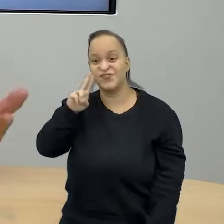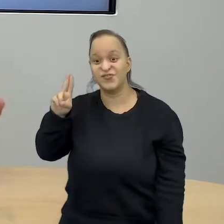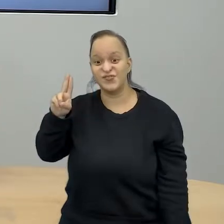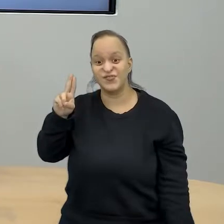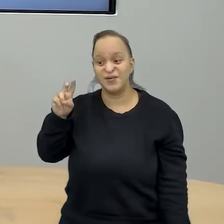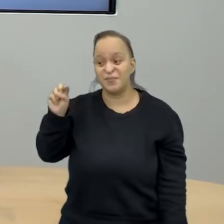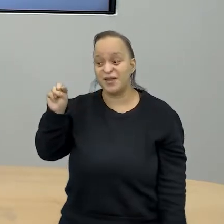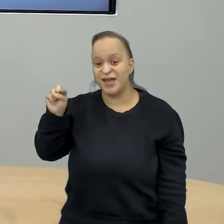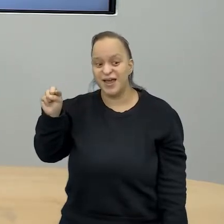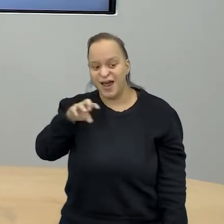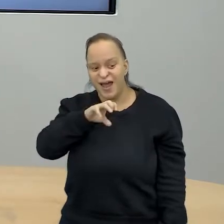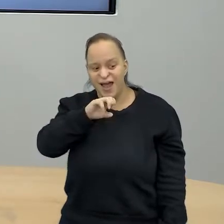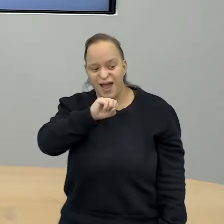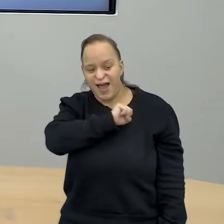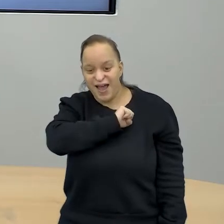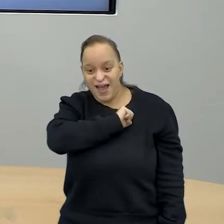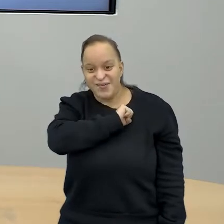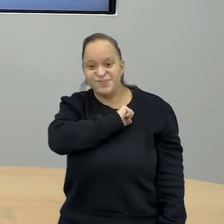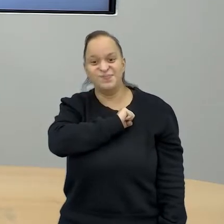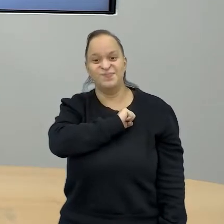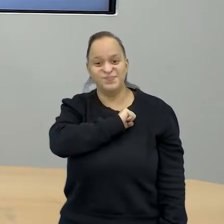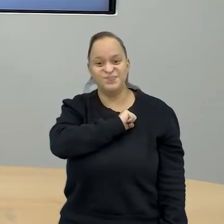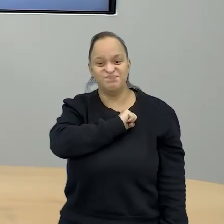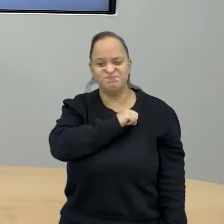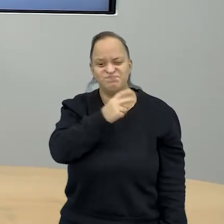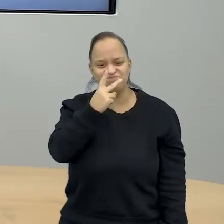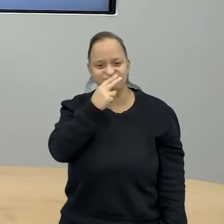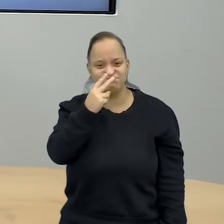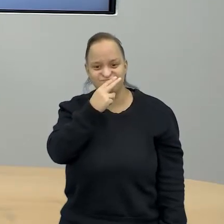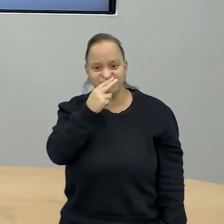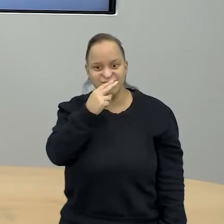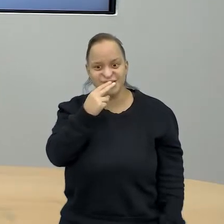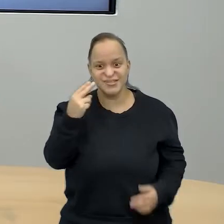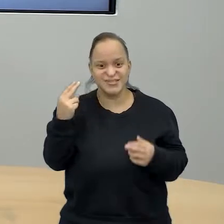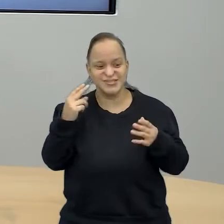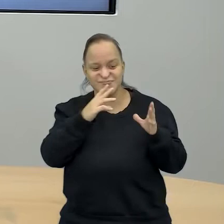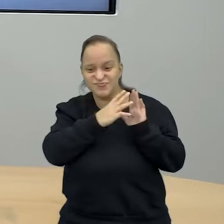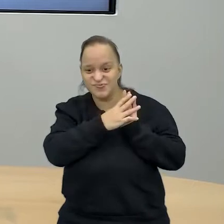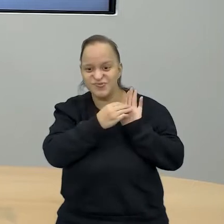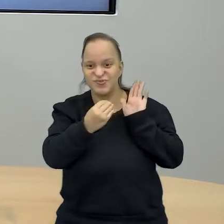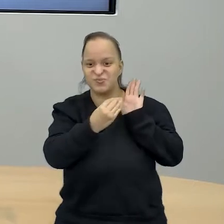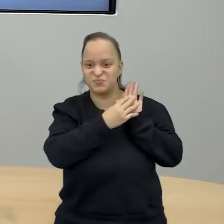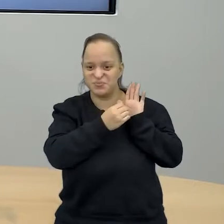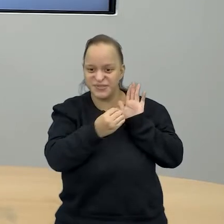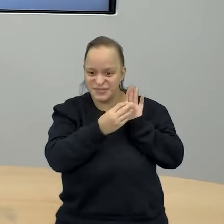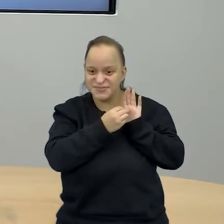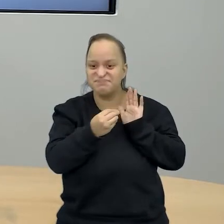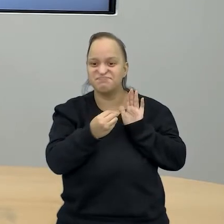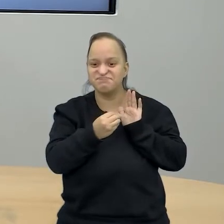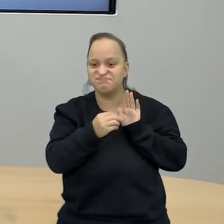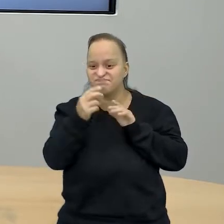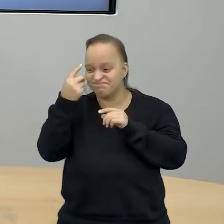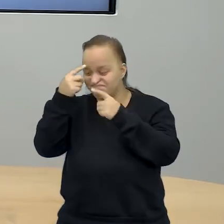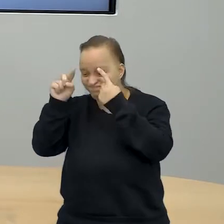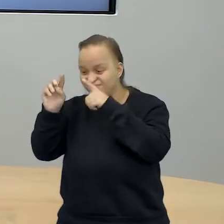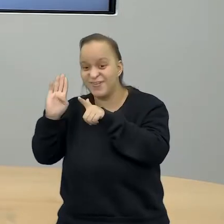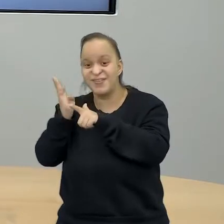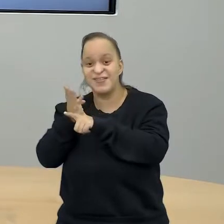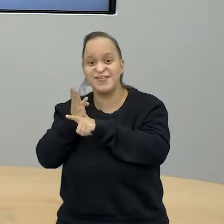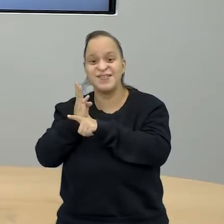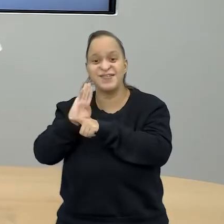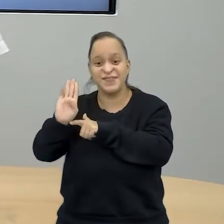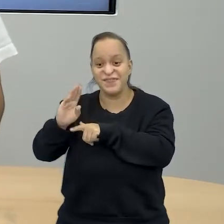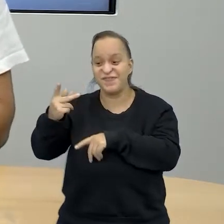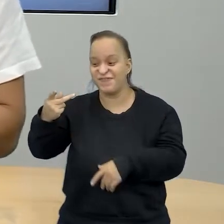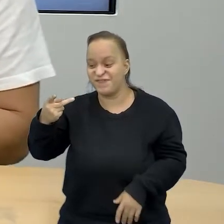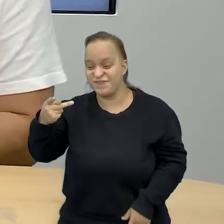gostou tanto da ideia que parece que ele está usando nas aulas dele. E ele até inventou um nome para os bairros